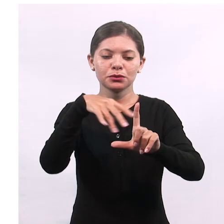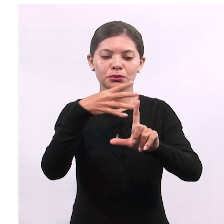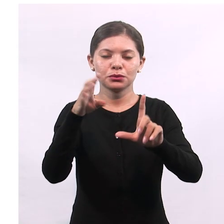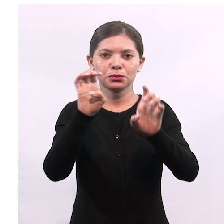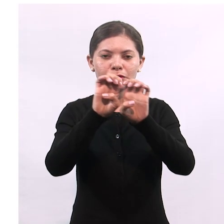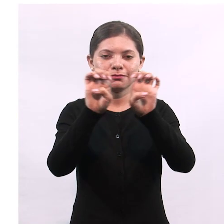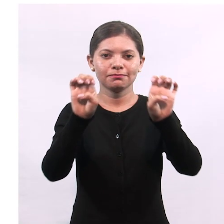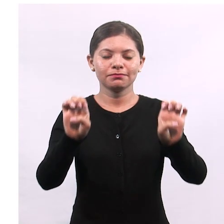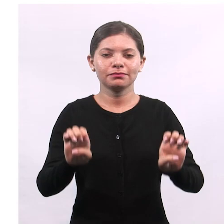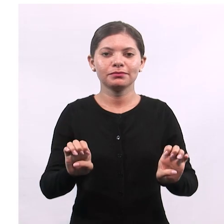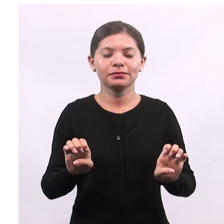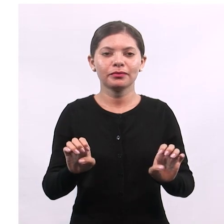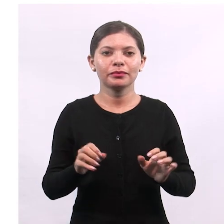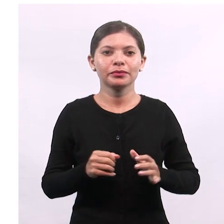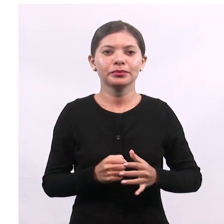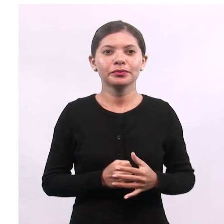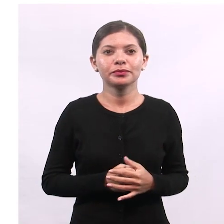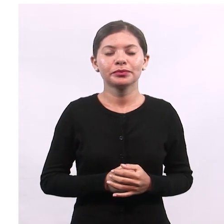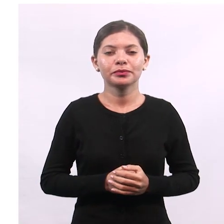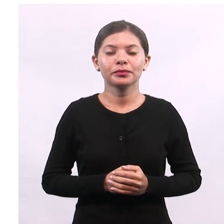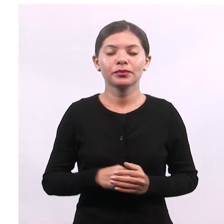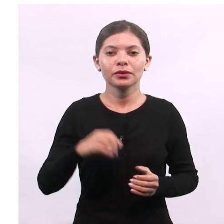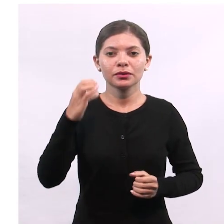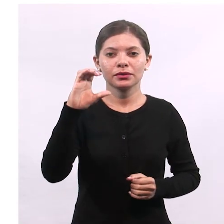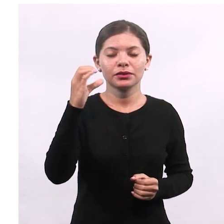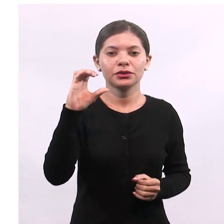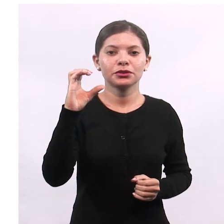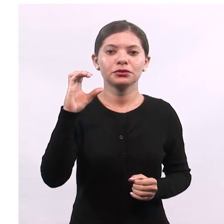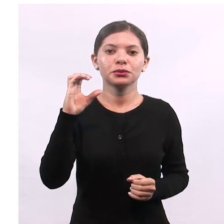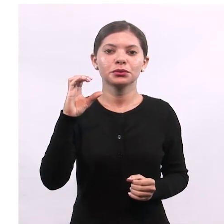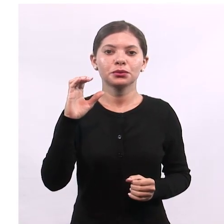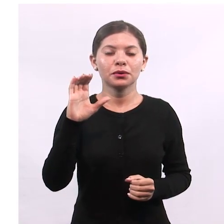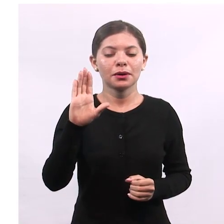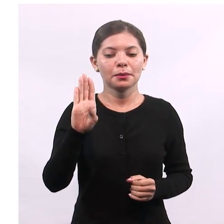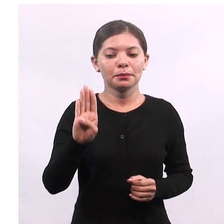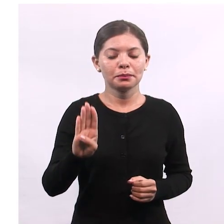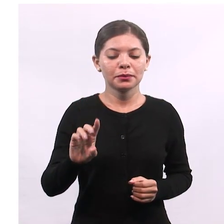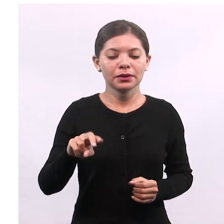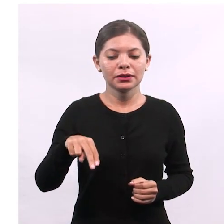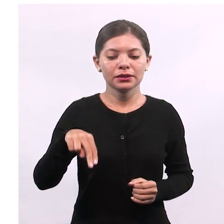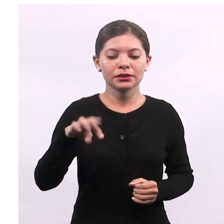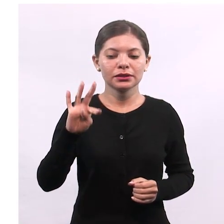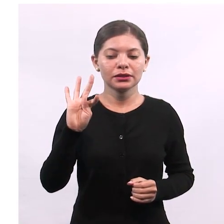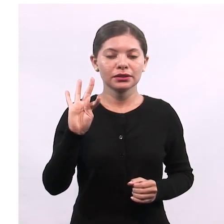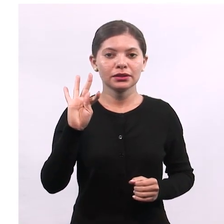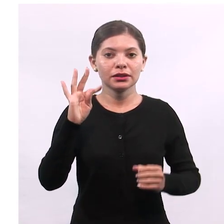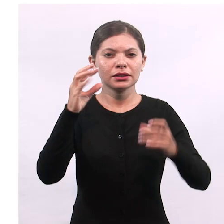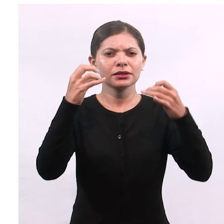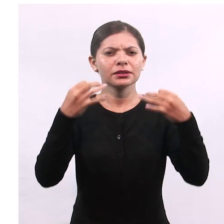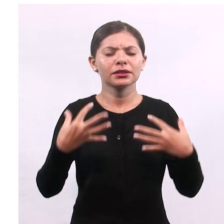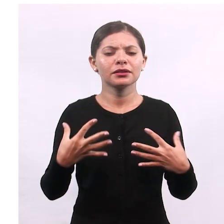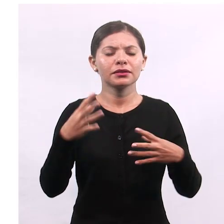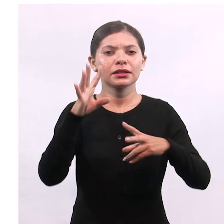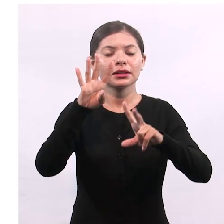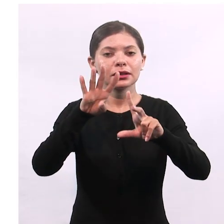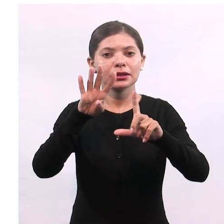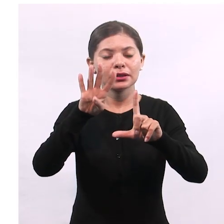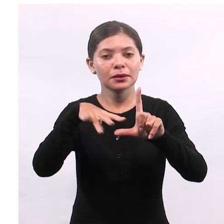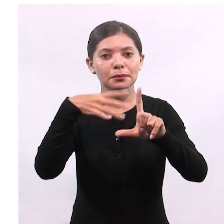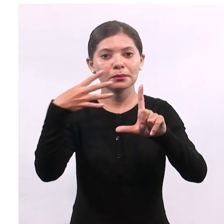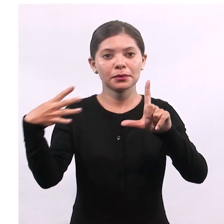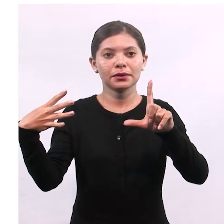Rigor científico Nossa ABNT descreve uma tabela com essa representação e observe que eu não tenho